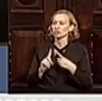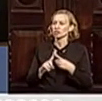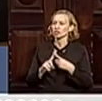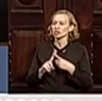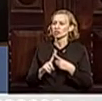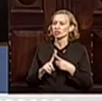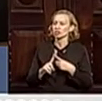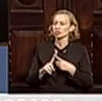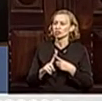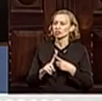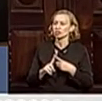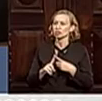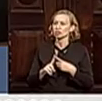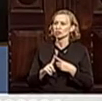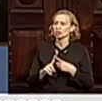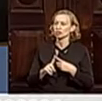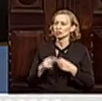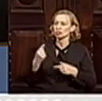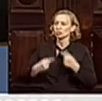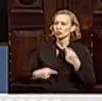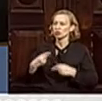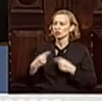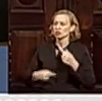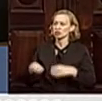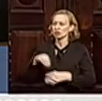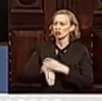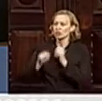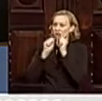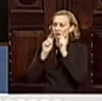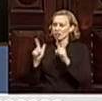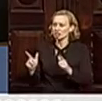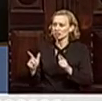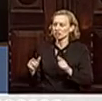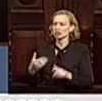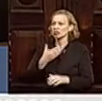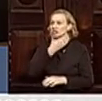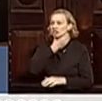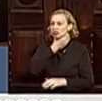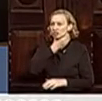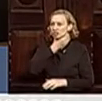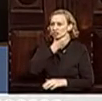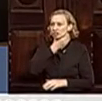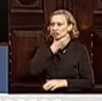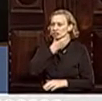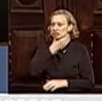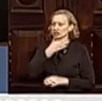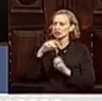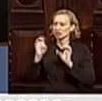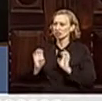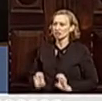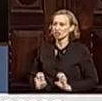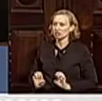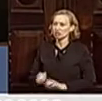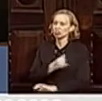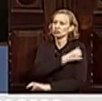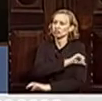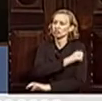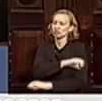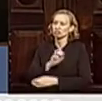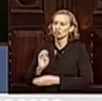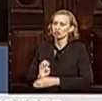política vivida na Alerge, com a acentuação da grave crise financeira e ética que vive o Estado do Rio de